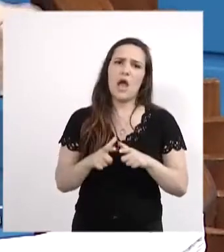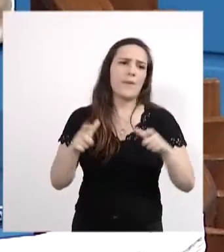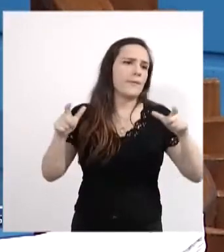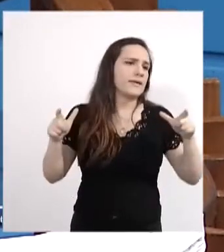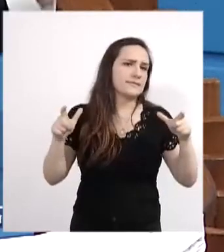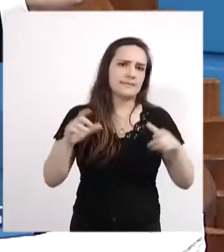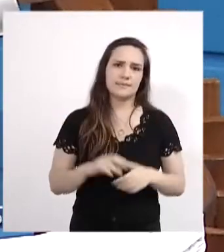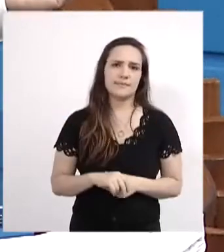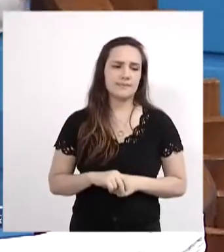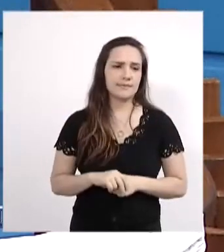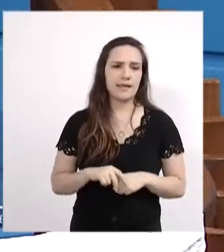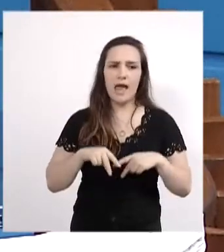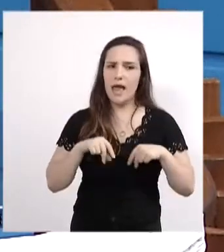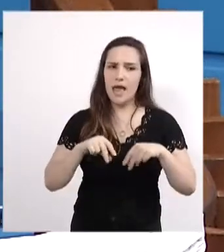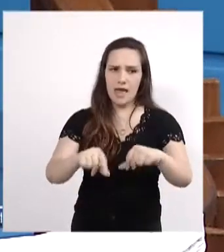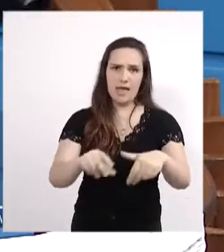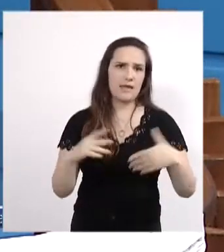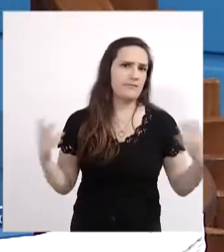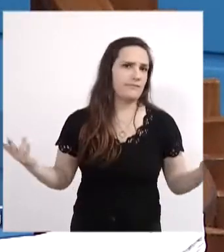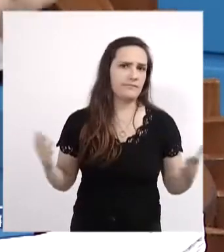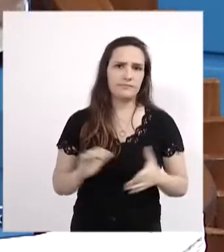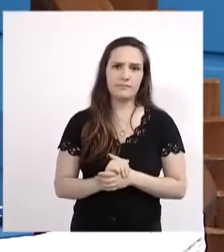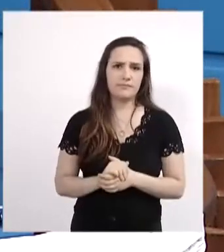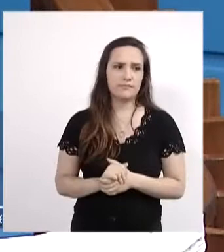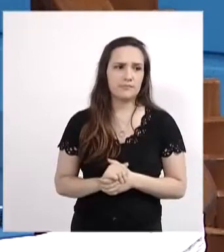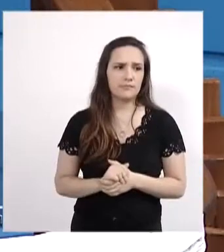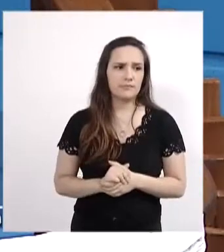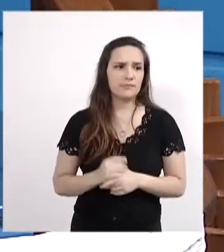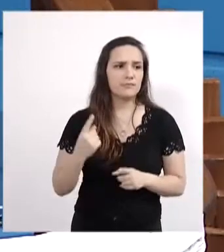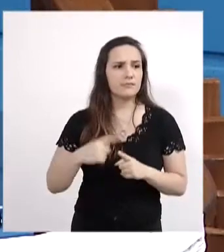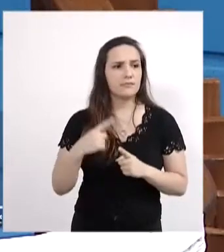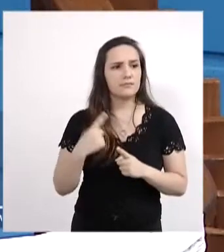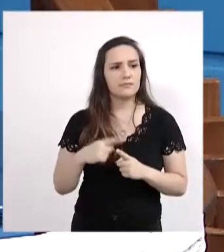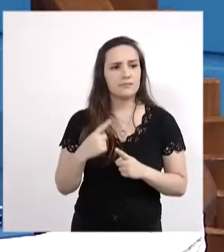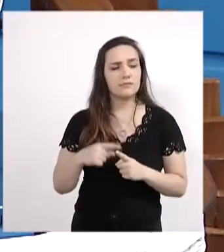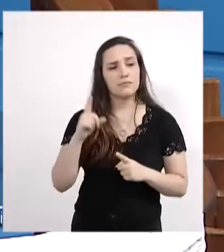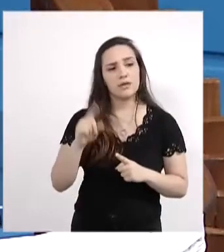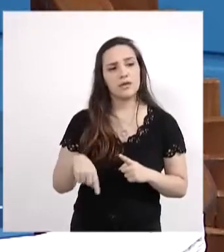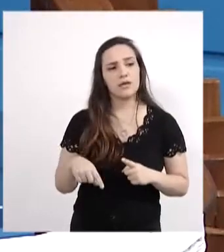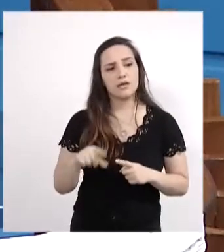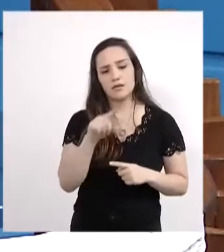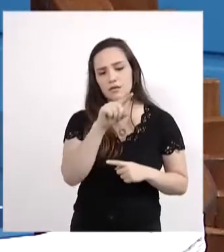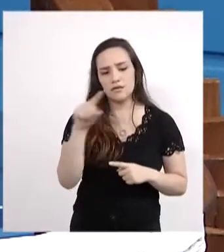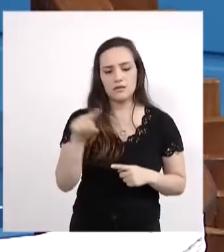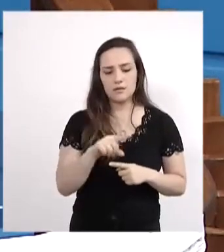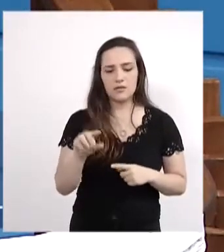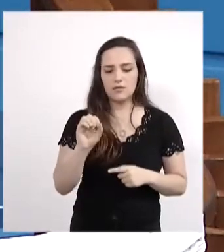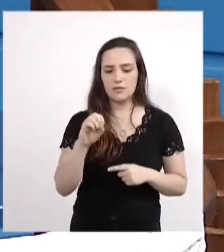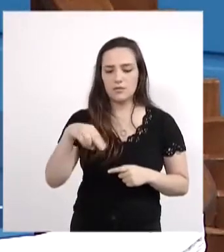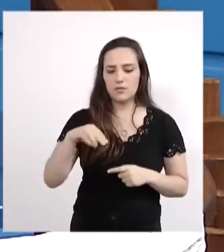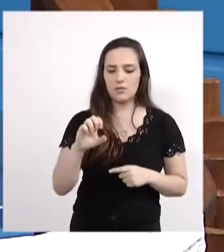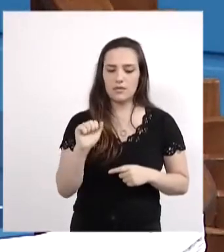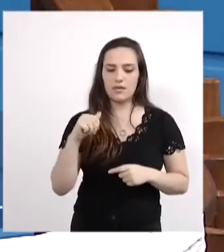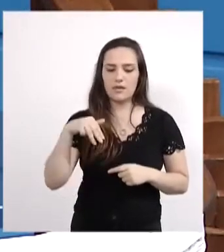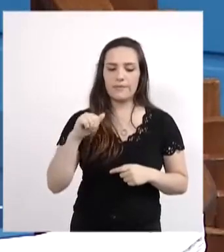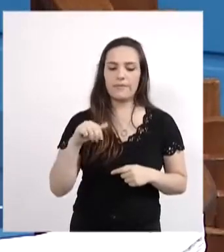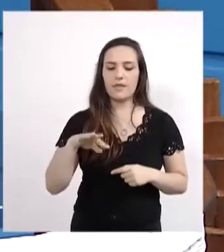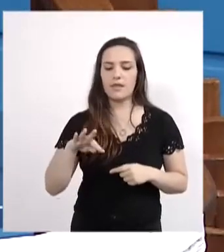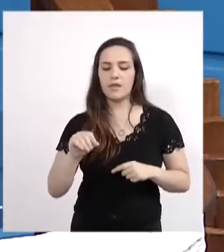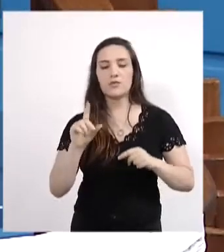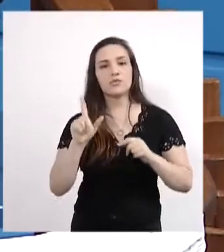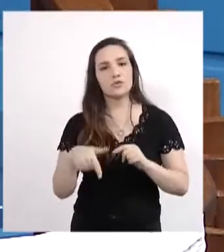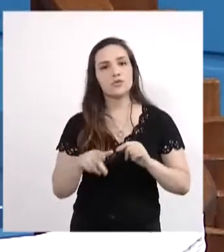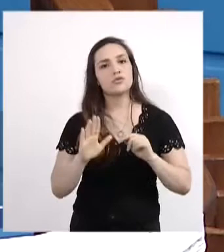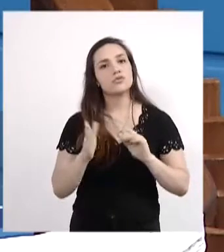para o plantio da cana, sendo que o zoneamento ecológico já estabeleceu uma área 8 vezes maior do que a